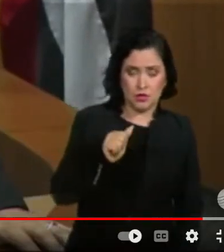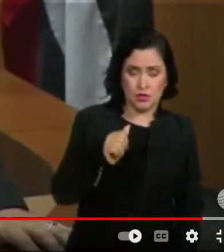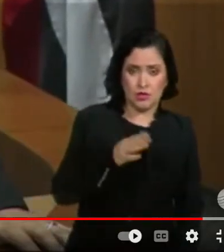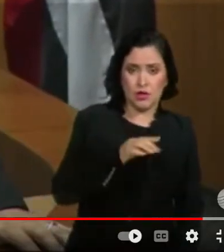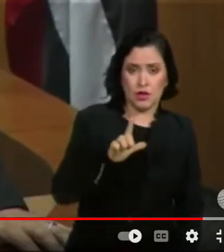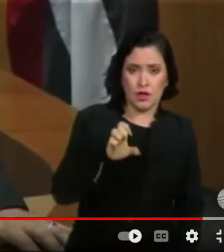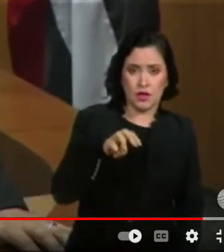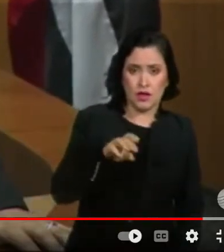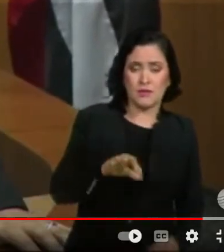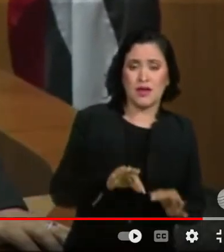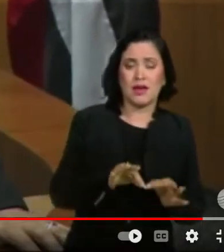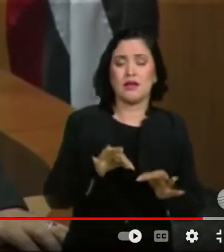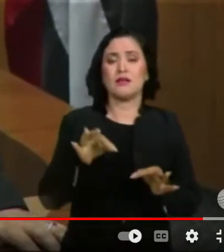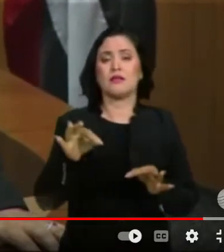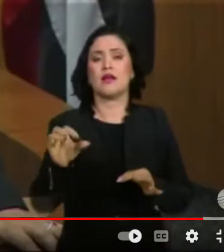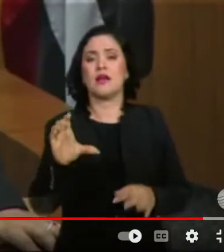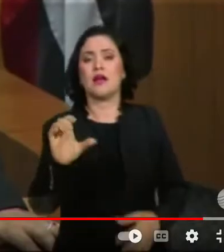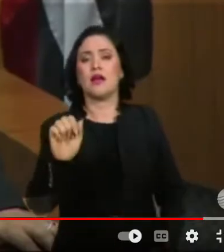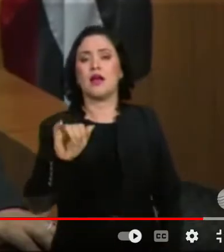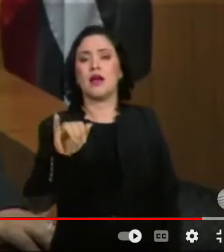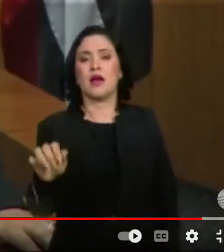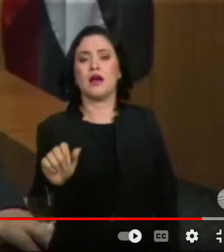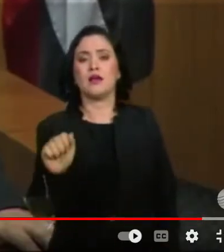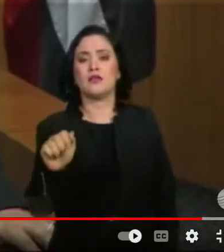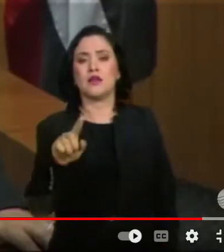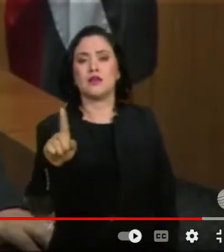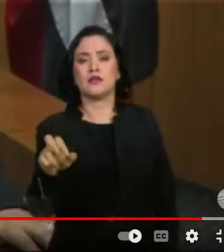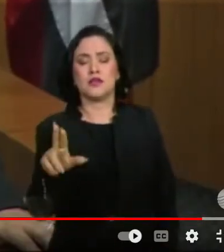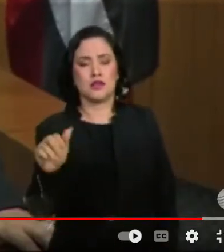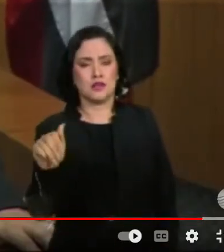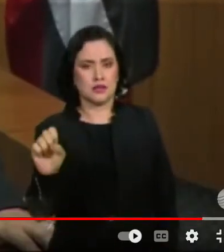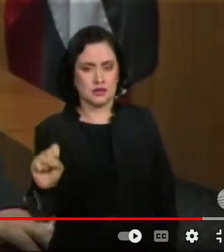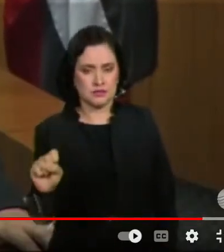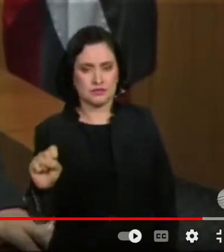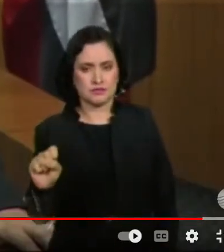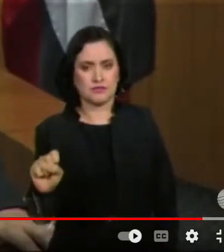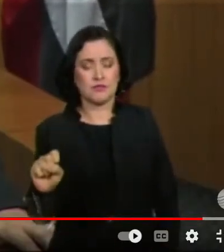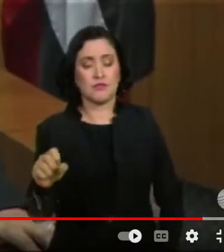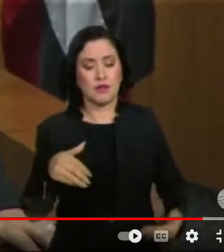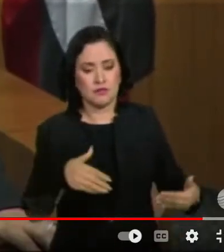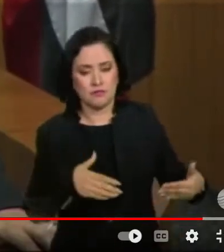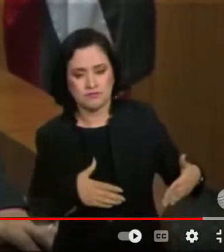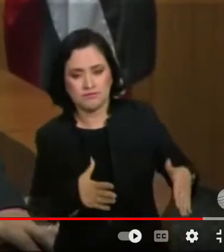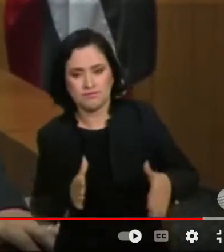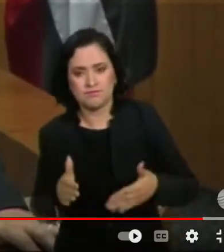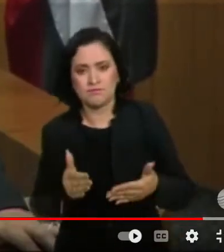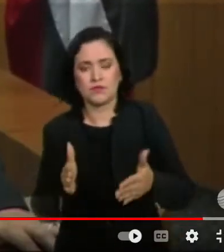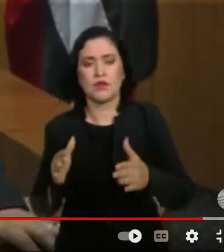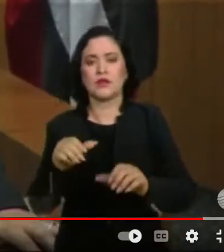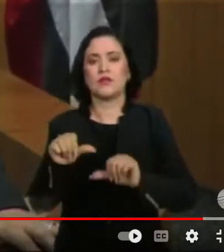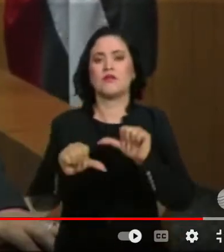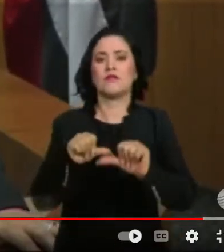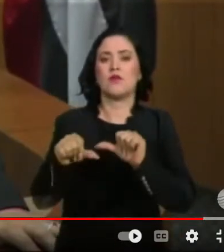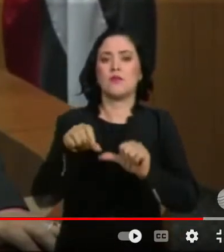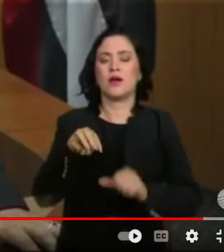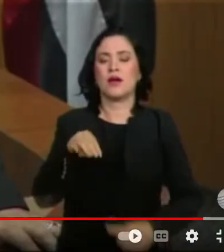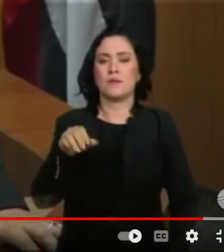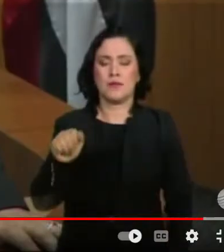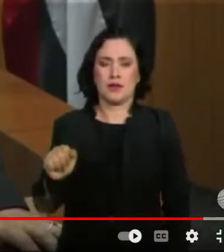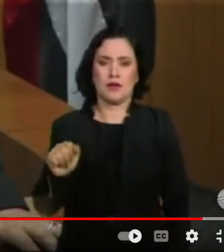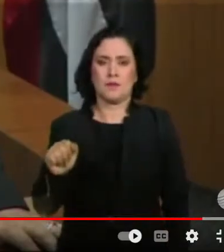Essa vicinal, que agora nós transformamos ela numa MA, se eu não me engano é a